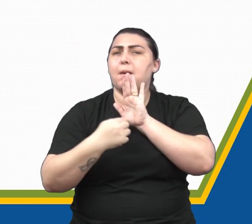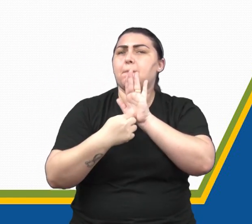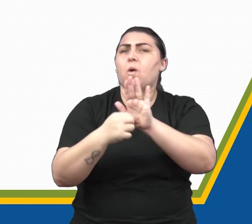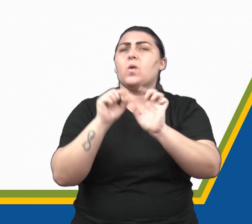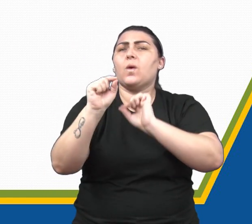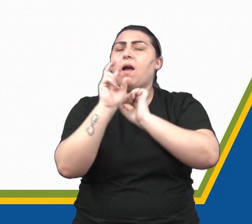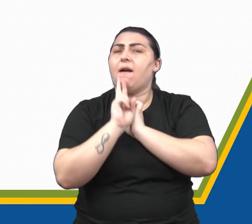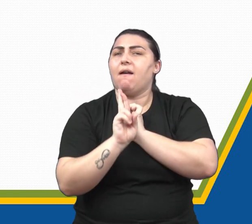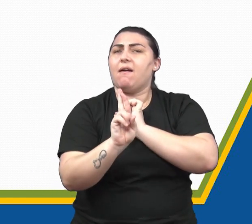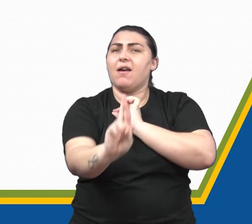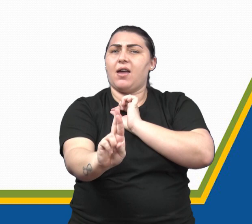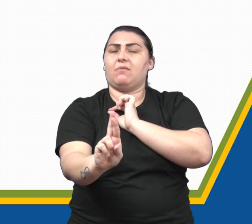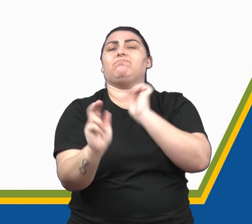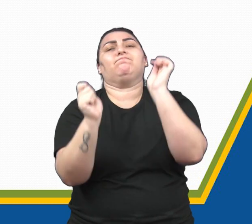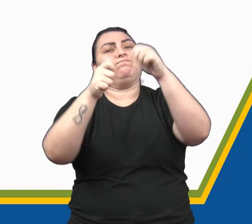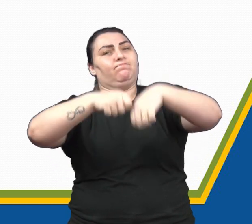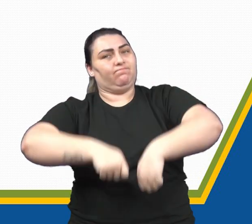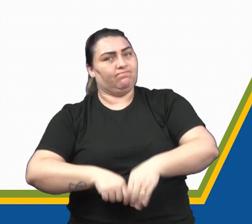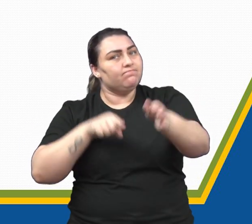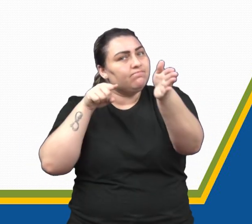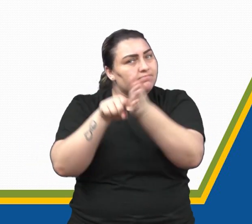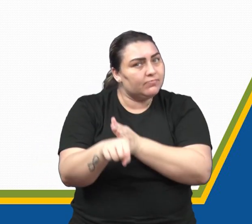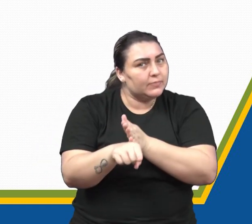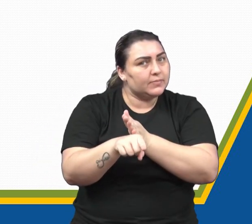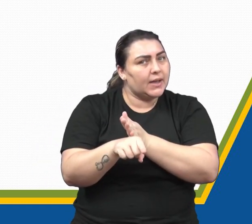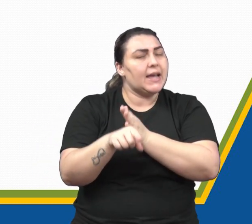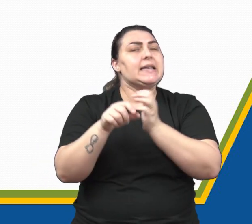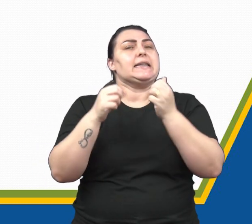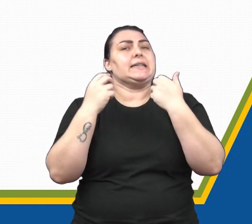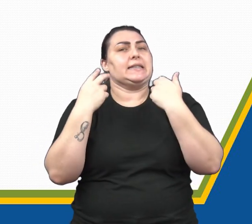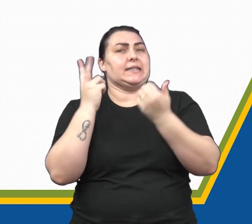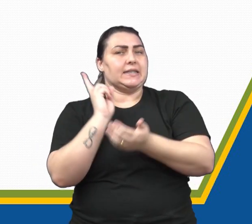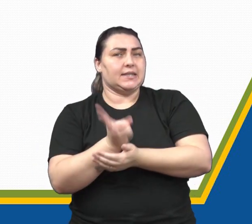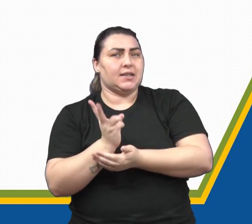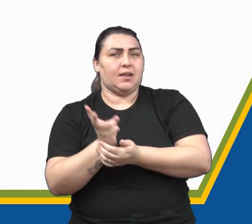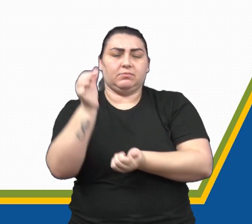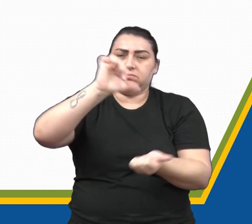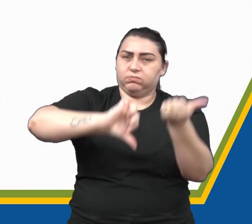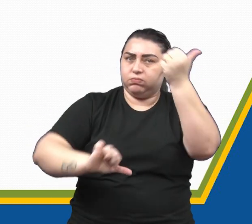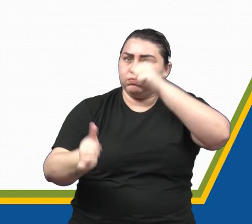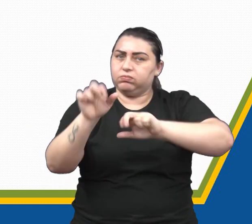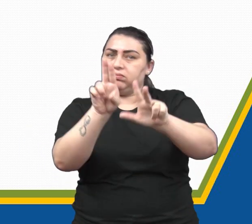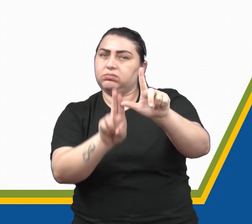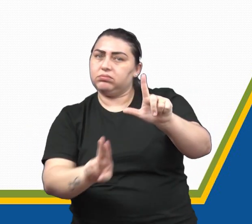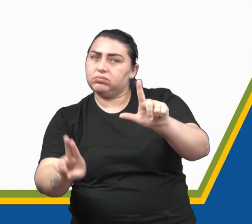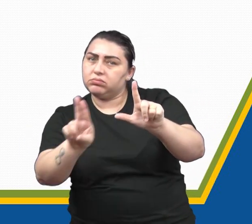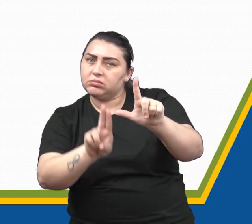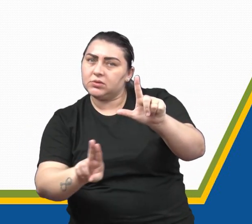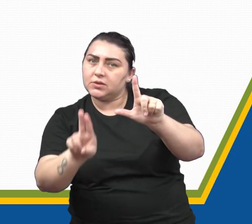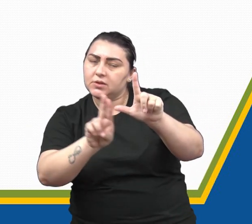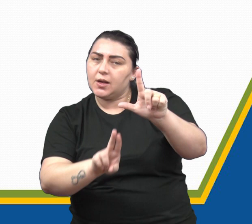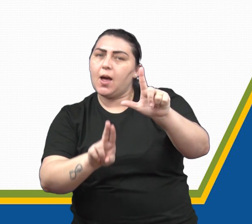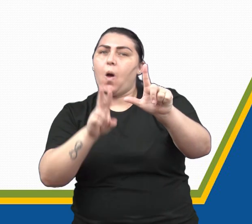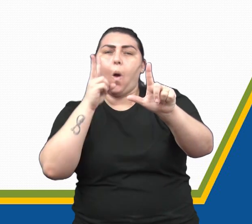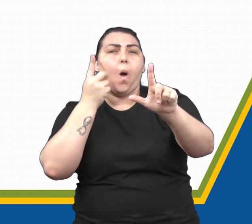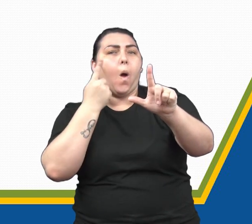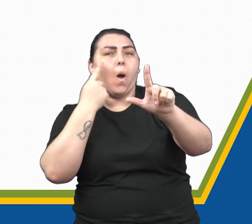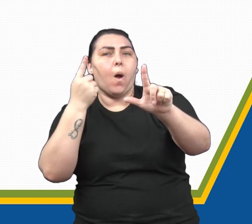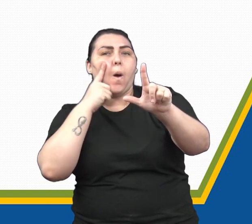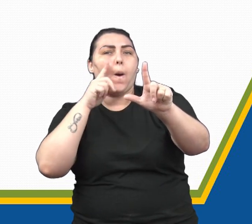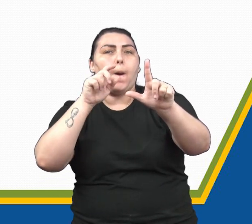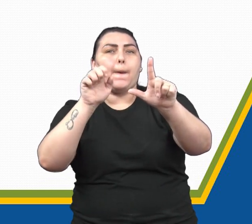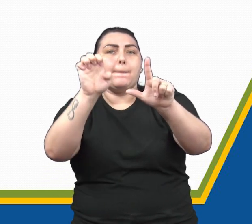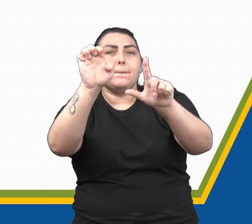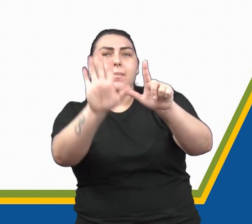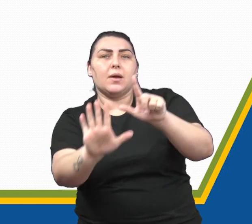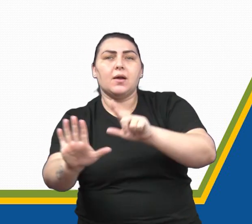já uma resposta de uma possível questão. Sempre analisa a ideia da legenda, tá? E aí você analisa aí a Europa, tá?